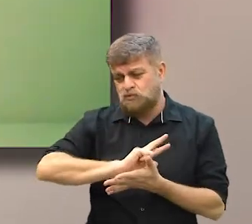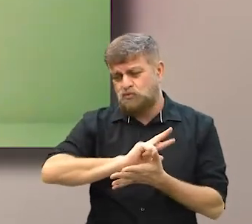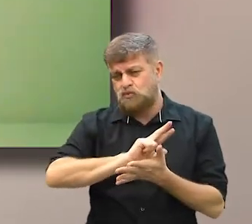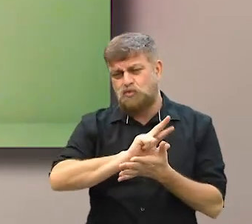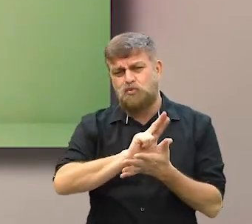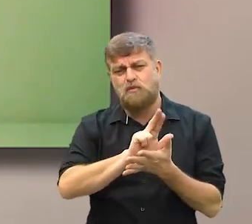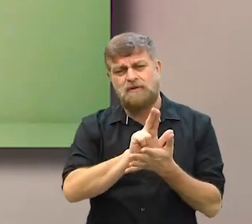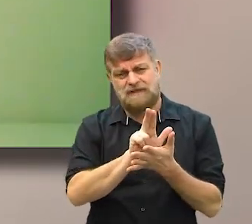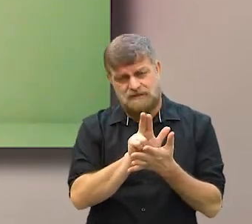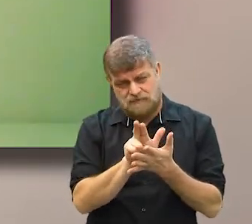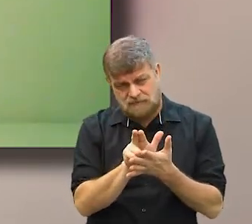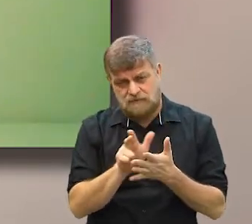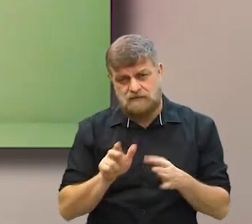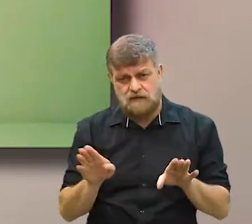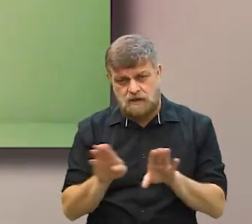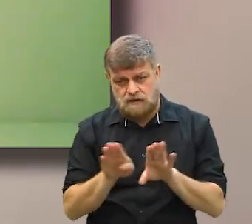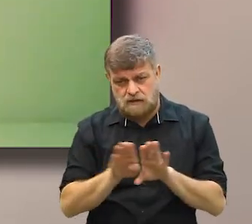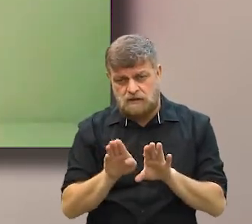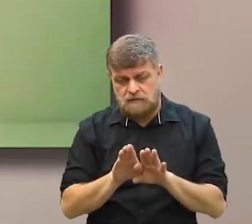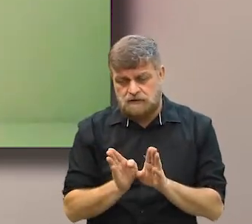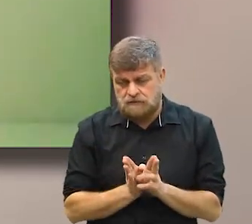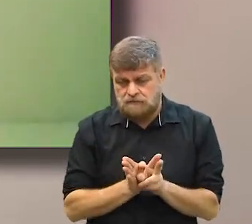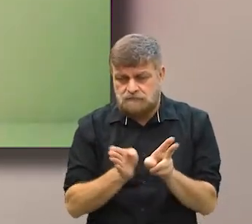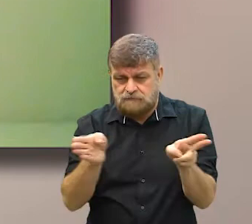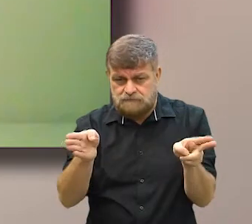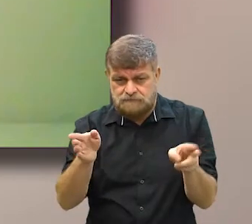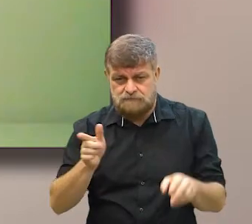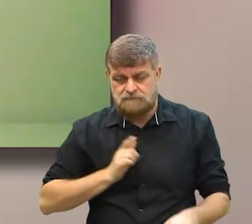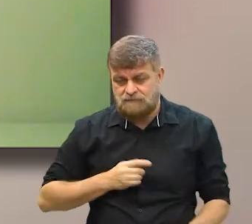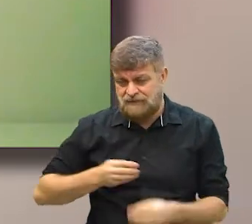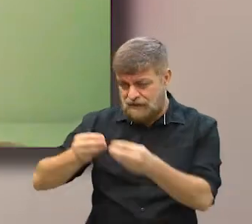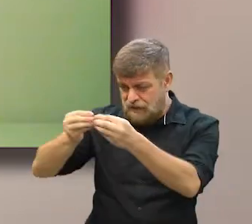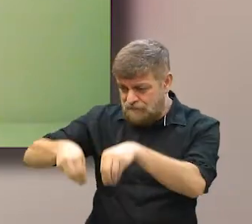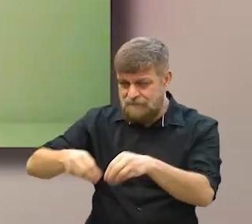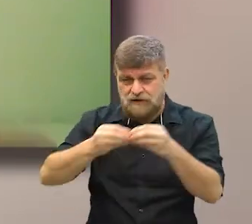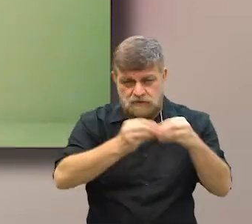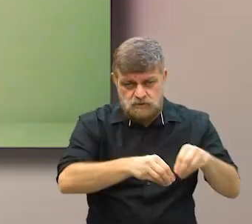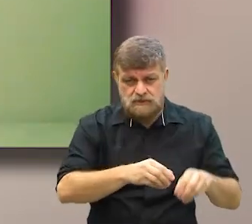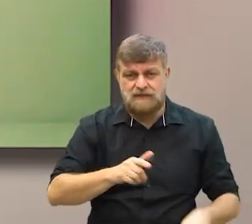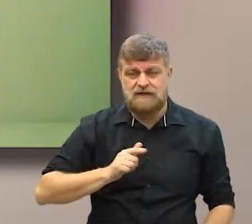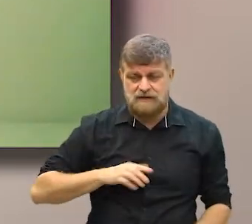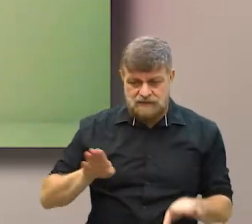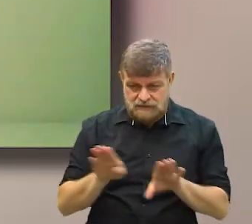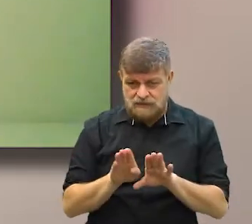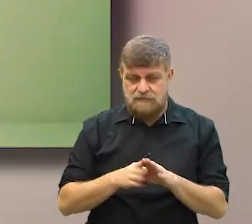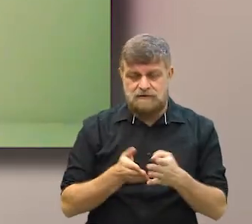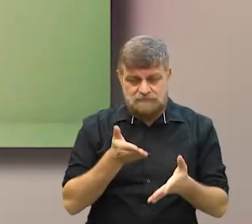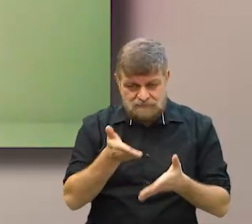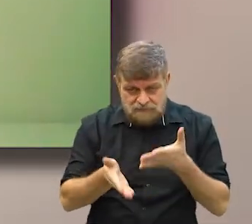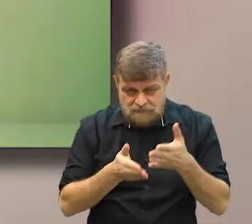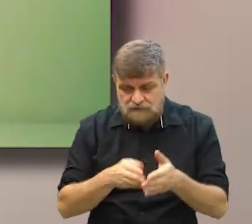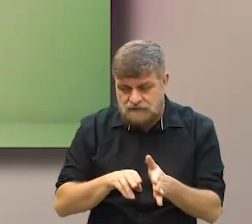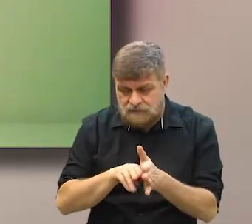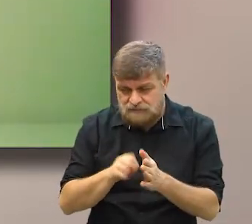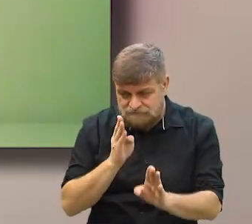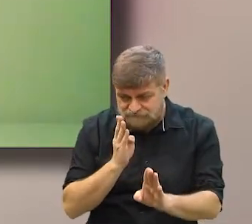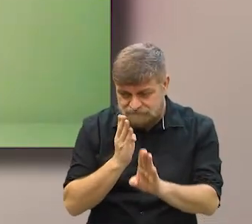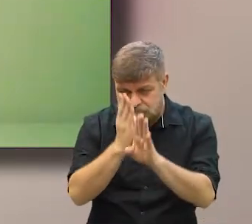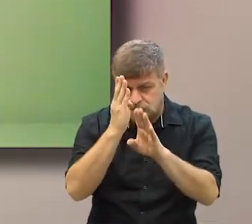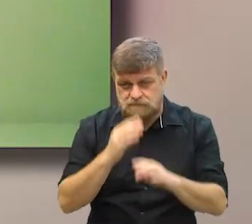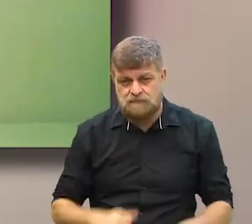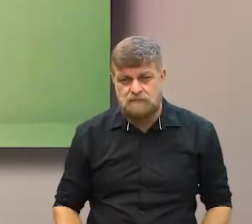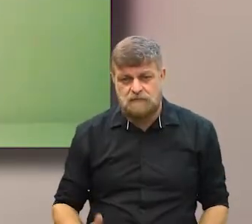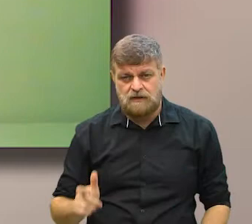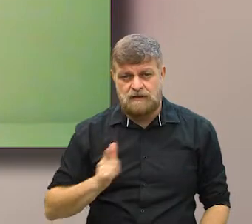Mas tem muitas outras coisas entre esses dois extremos que prejudicam tanto quanto e que precisam ser